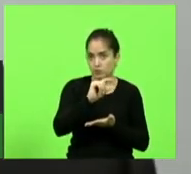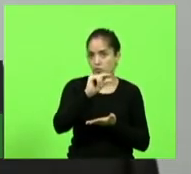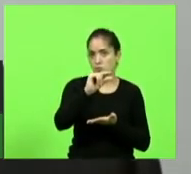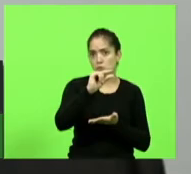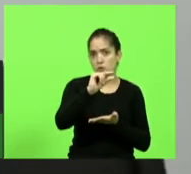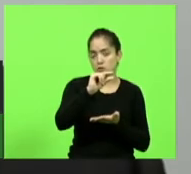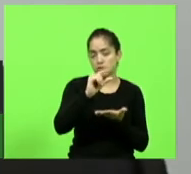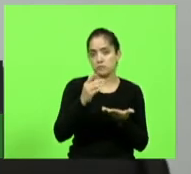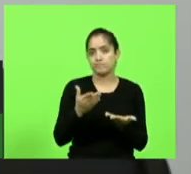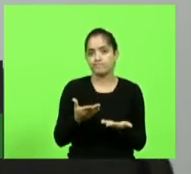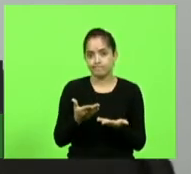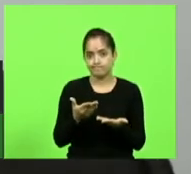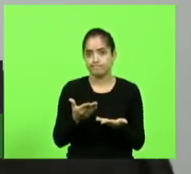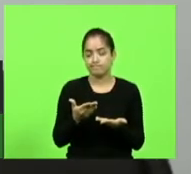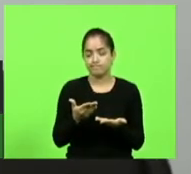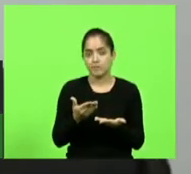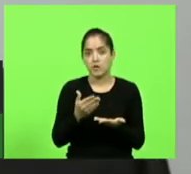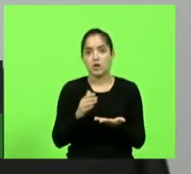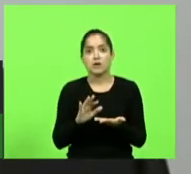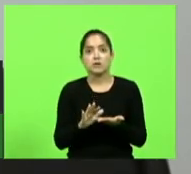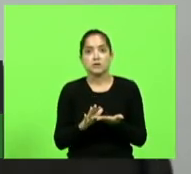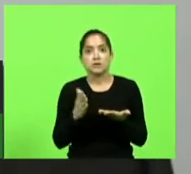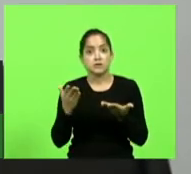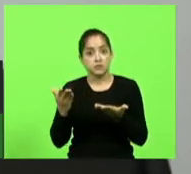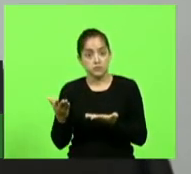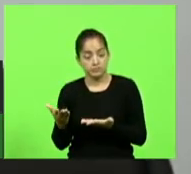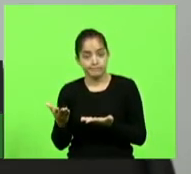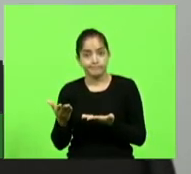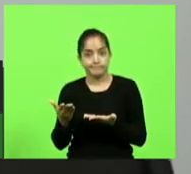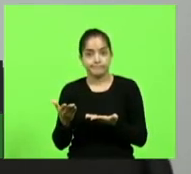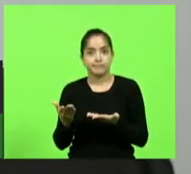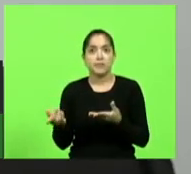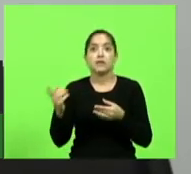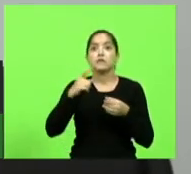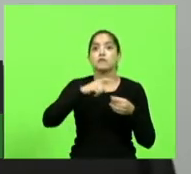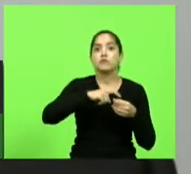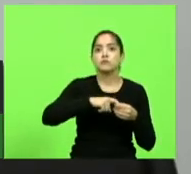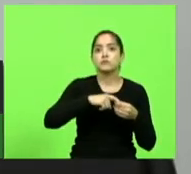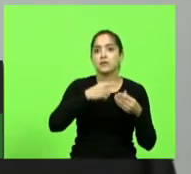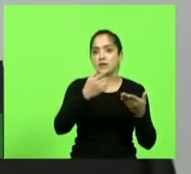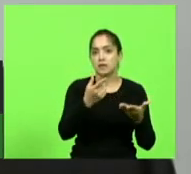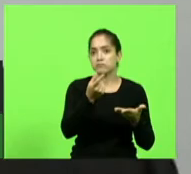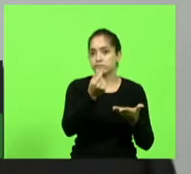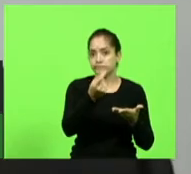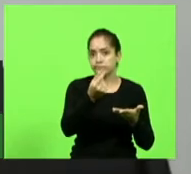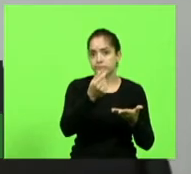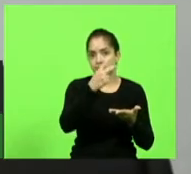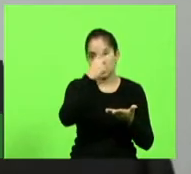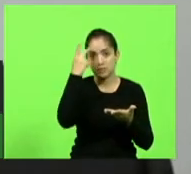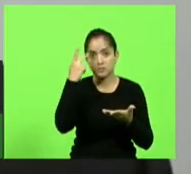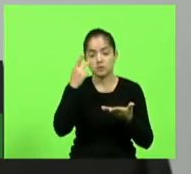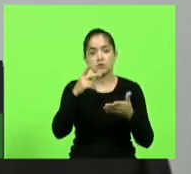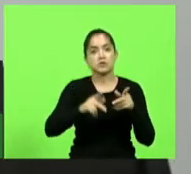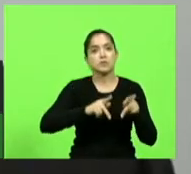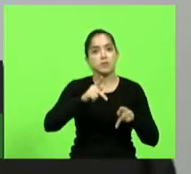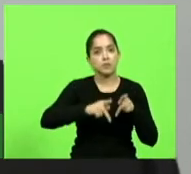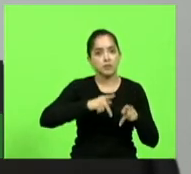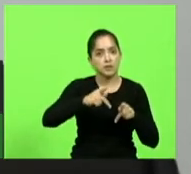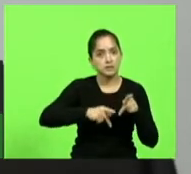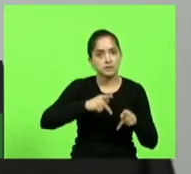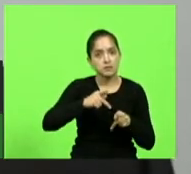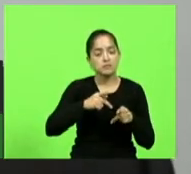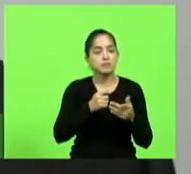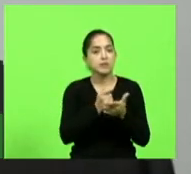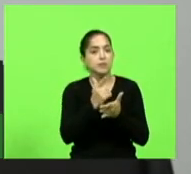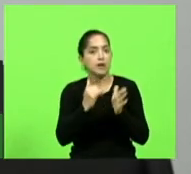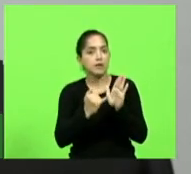dela, um pouquinho do lucro que vai para os acionistas e voltar para o bolso do pagador de impostos, para o bolso do cidadão